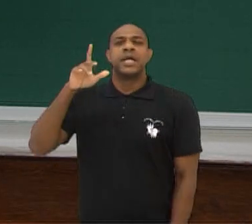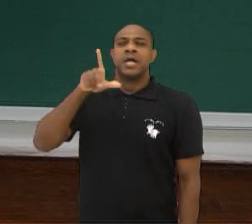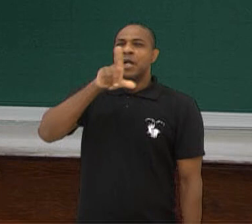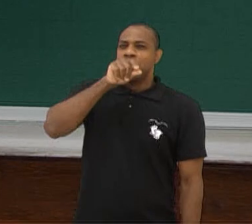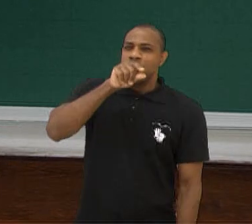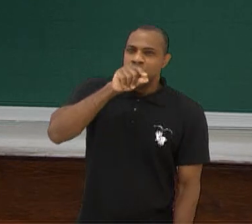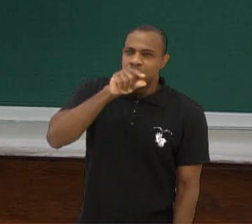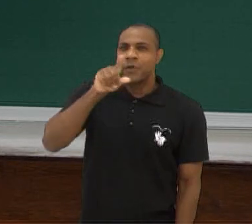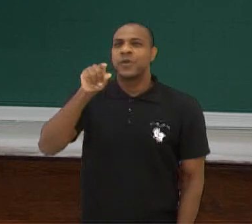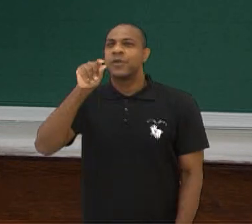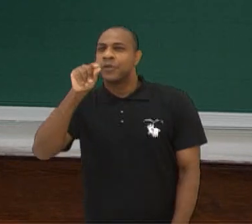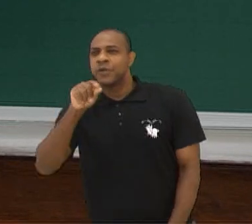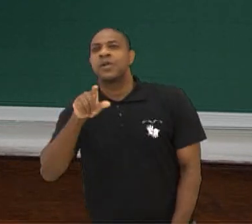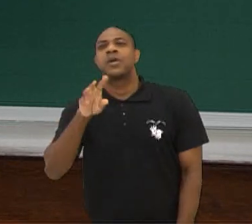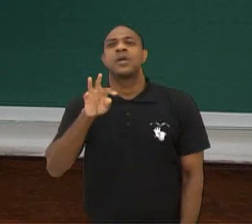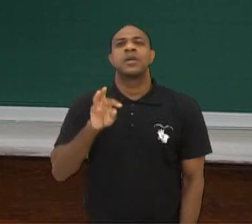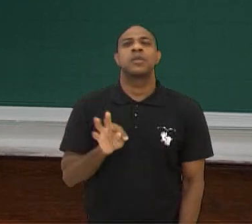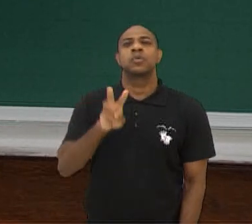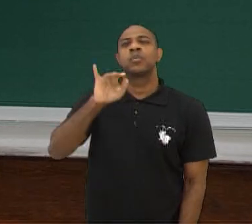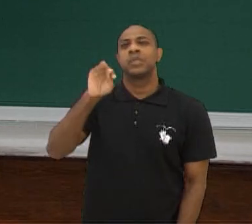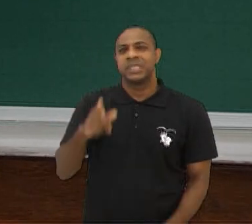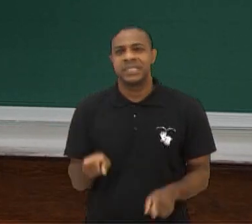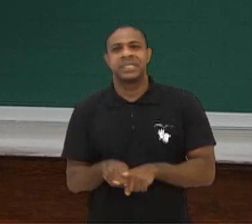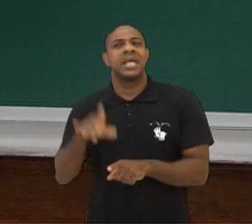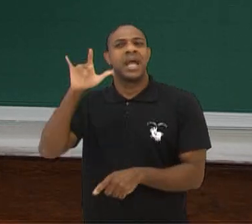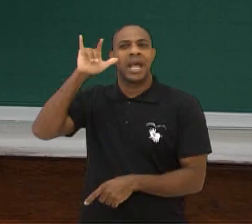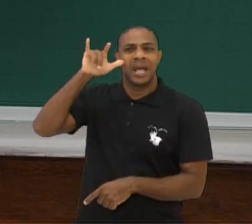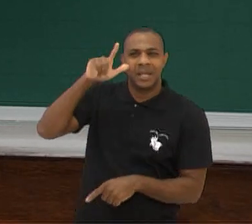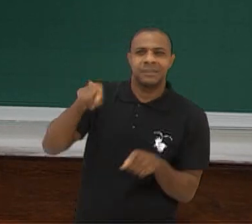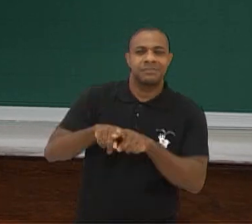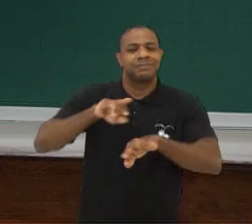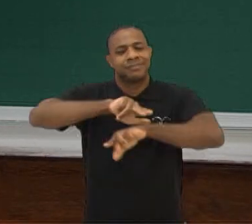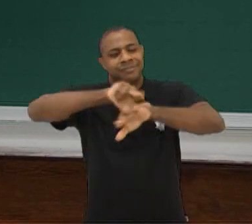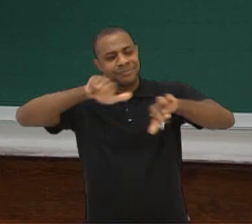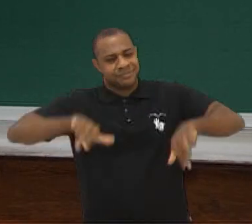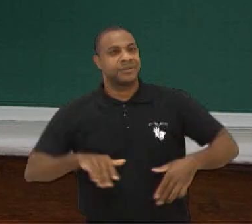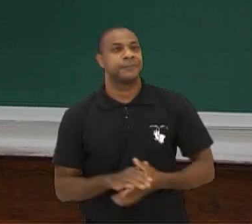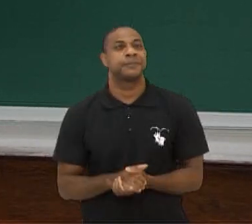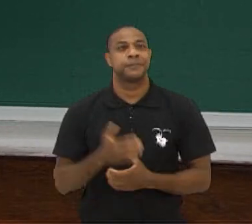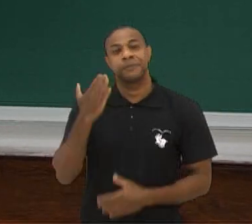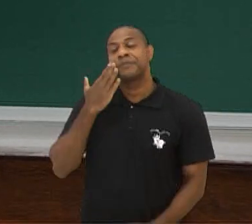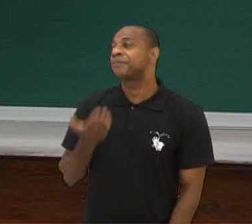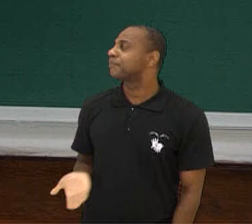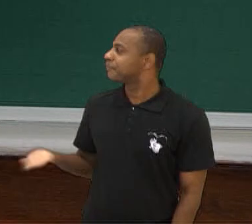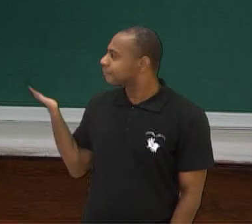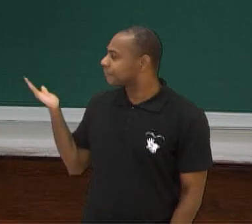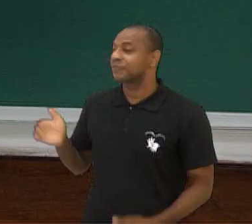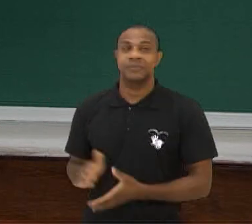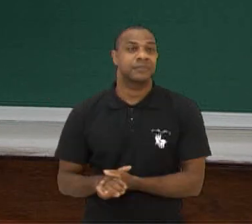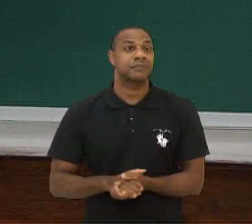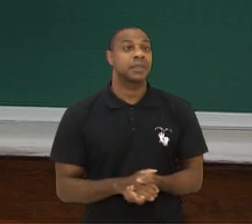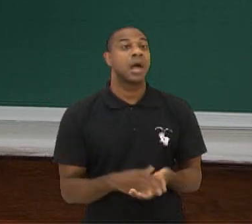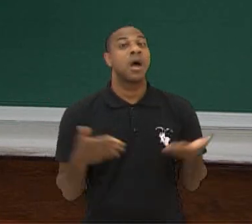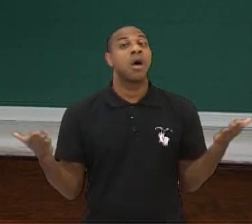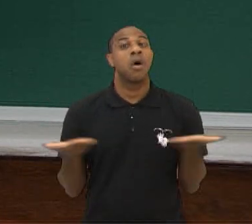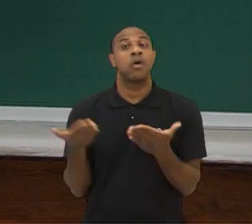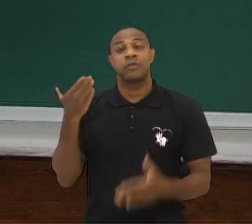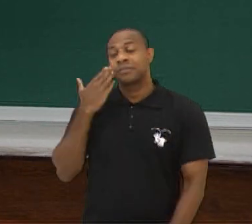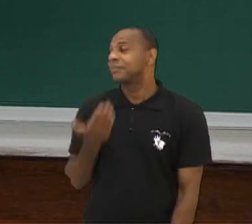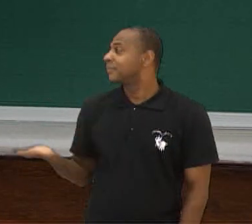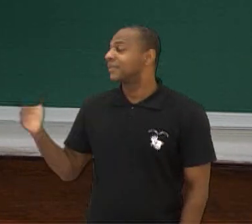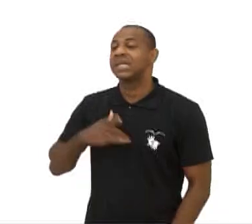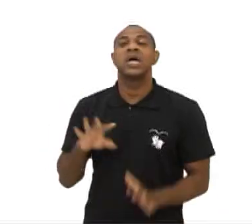e demais veículos de comunicação aí eletrônica. Né? Então, eu trouxe para vocês aqui agora um texto para a